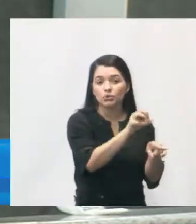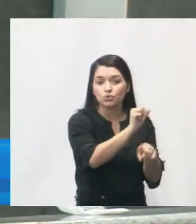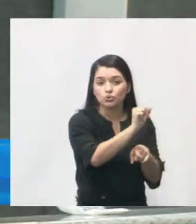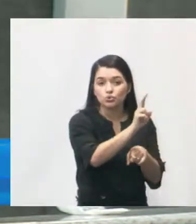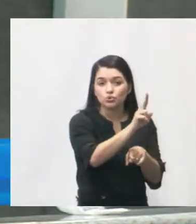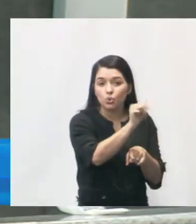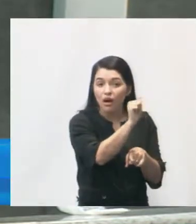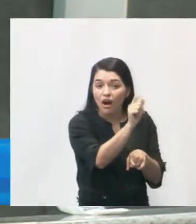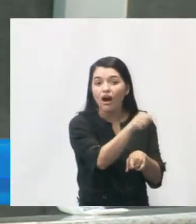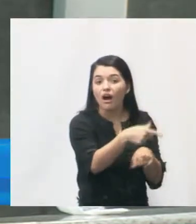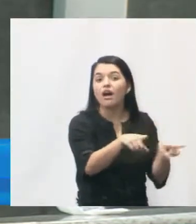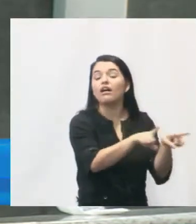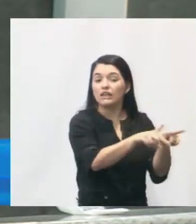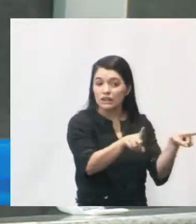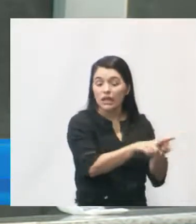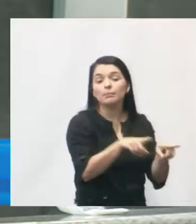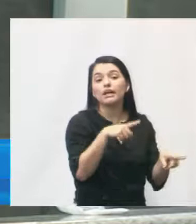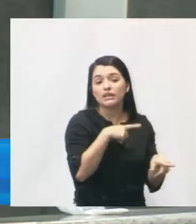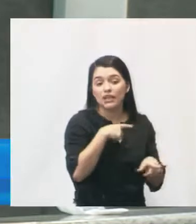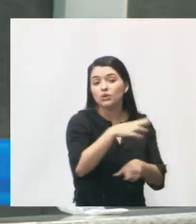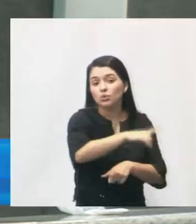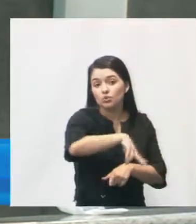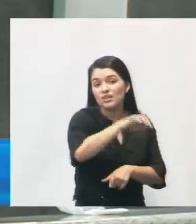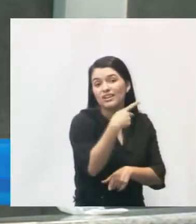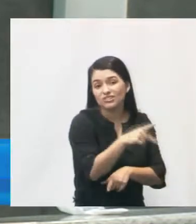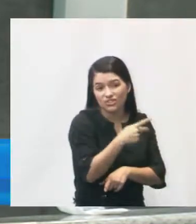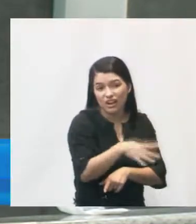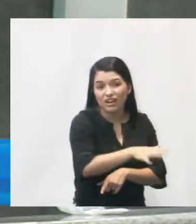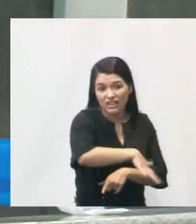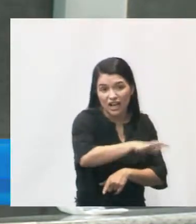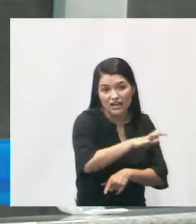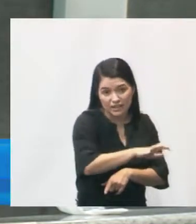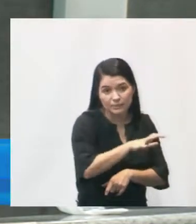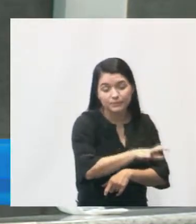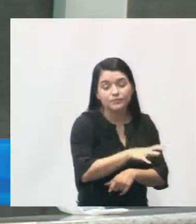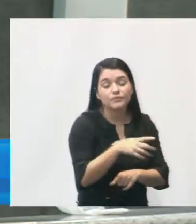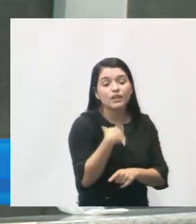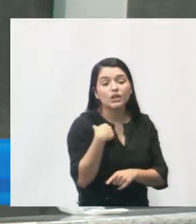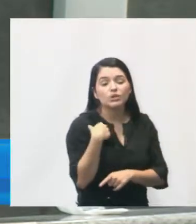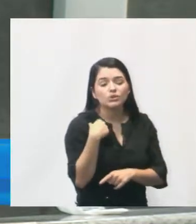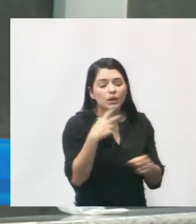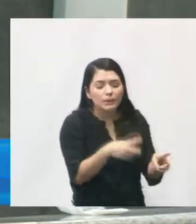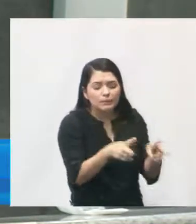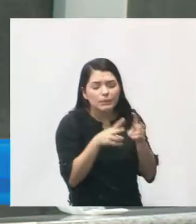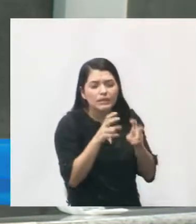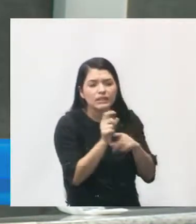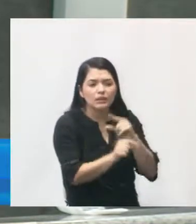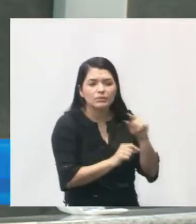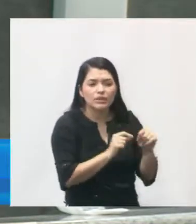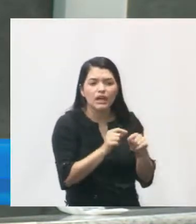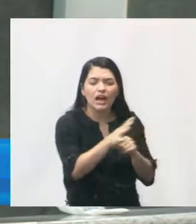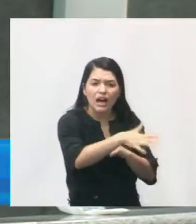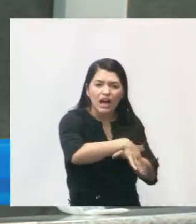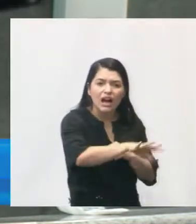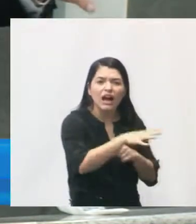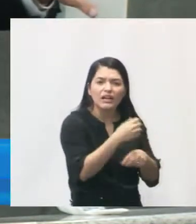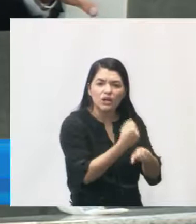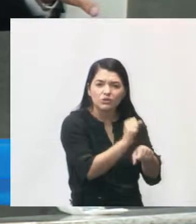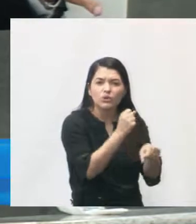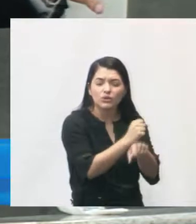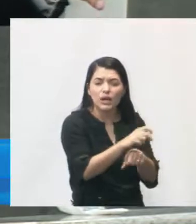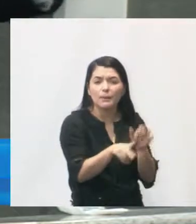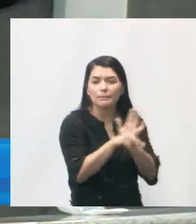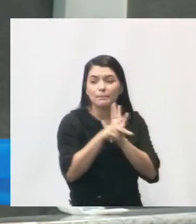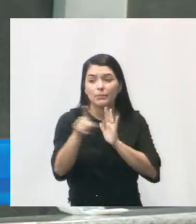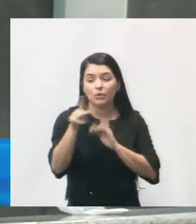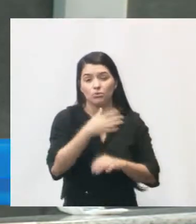o uso desse bairro, dessa área. A gente verifica que essa área que está sendo urbanizada, ela é do governo do Estado.